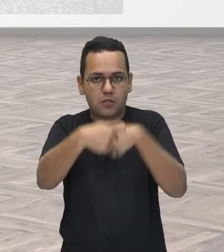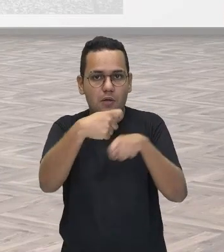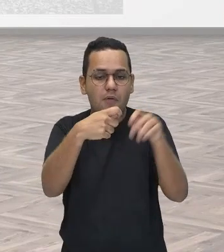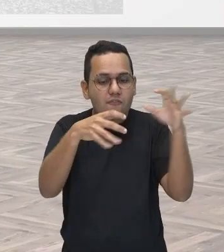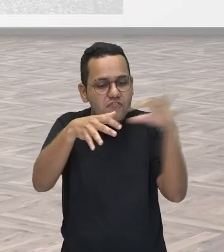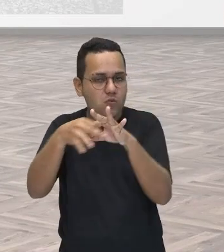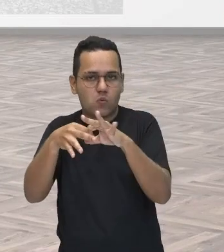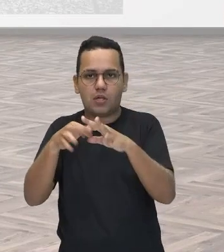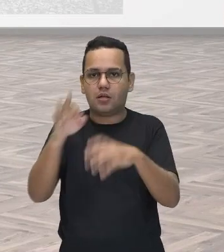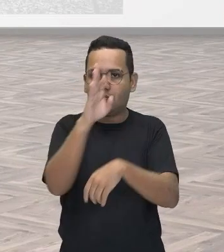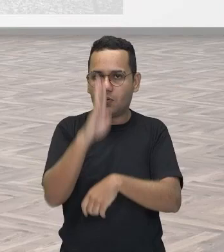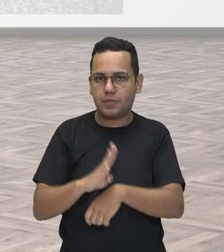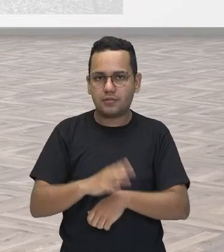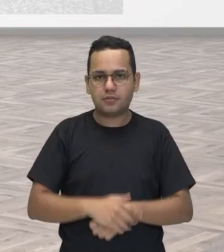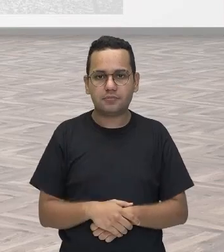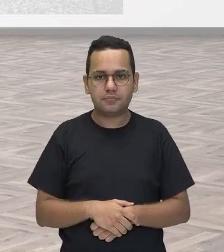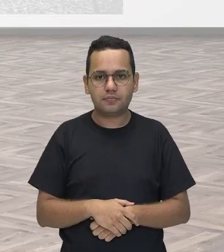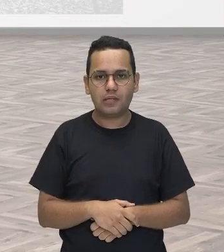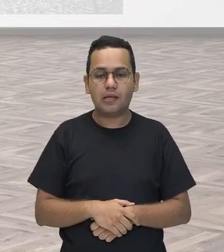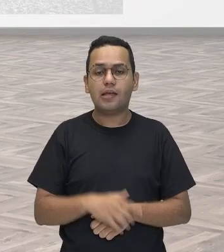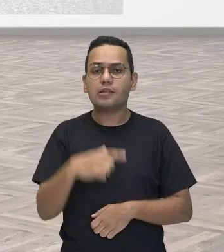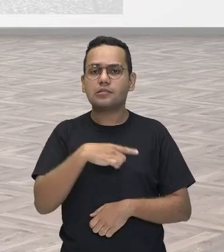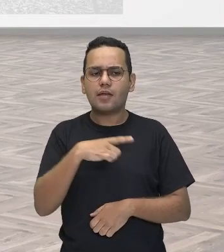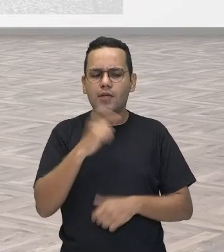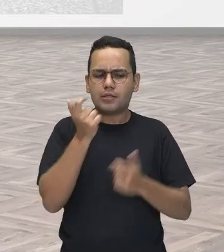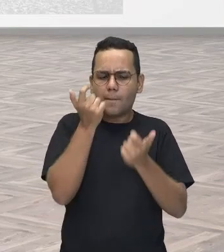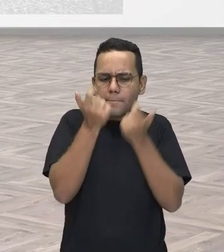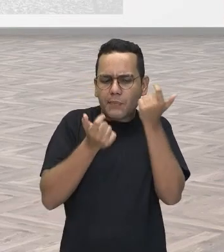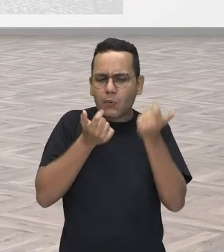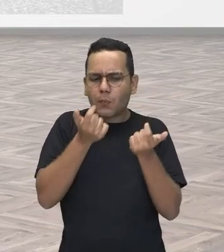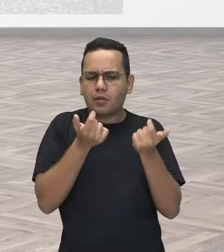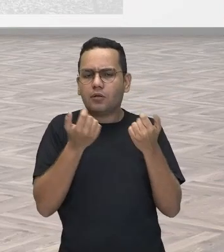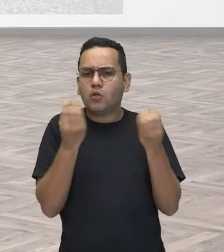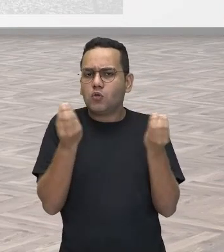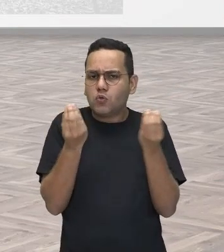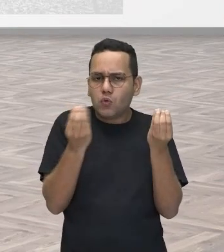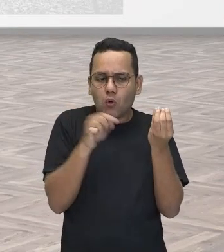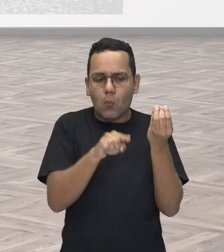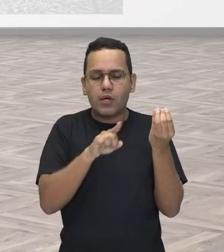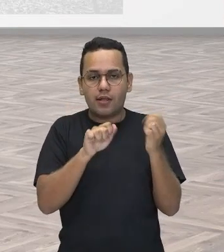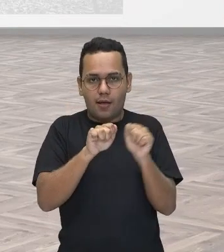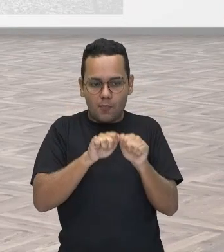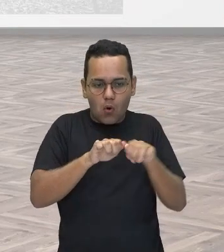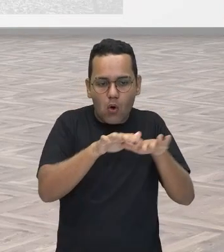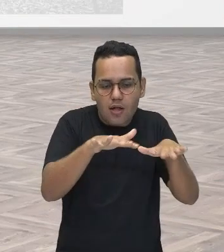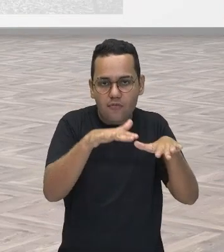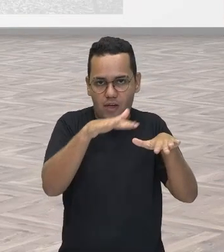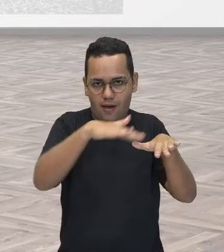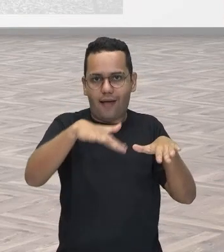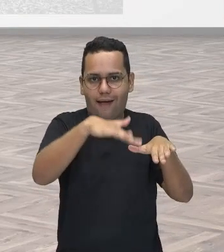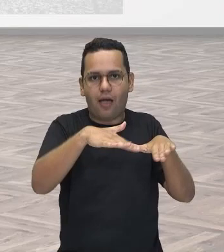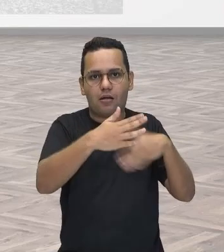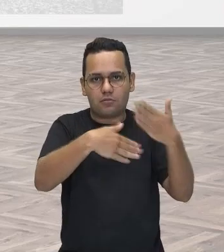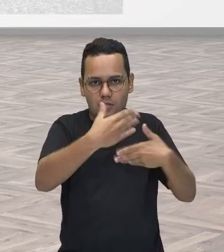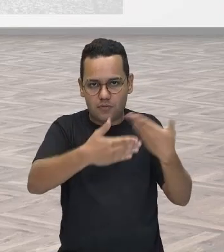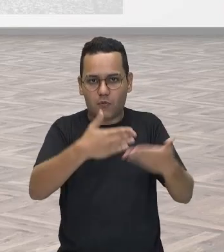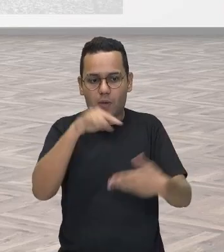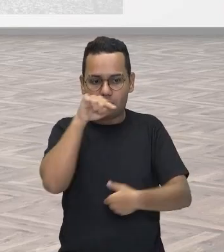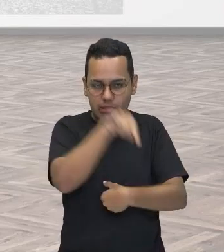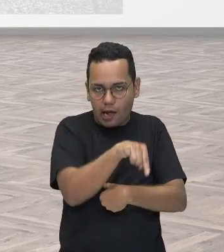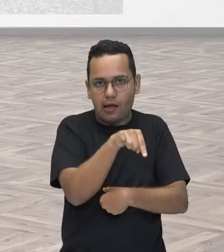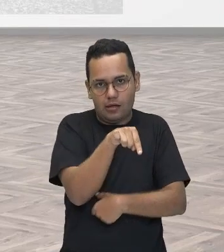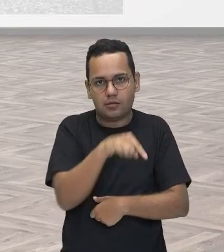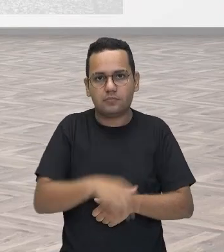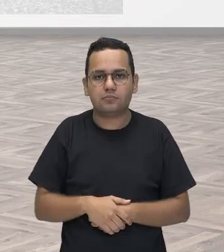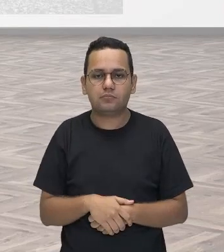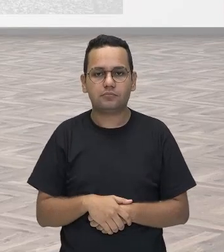ter essa preocupação de ocupar essa região da Amazônia, promover o desenvolvimento